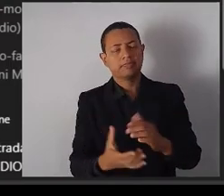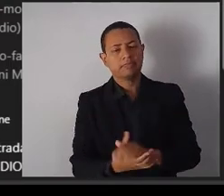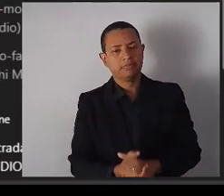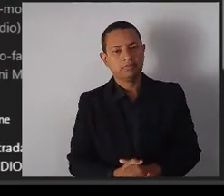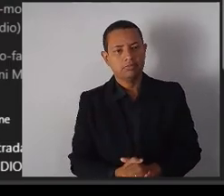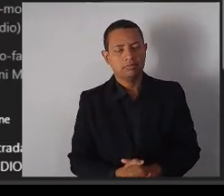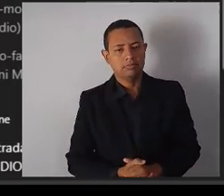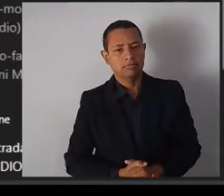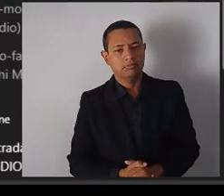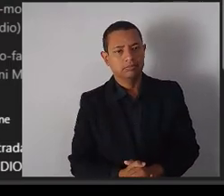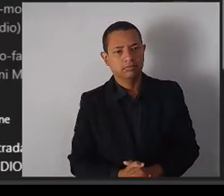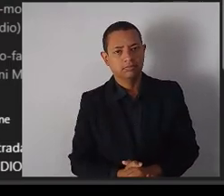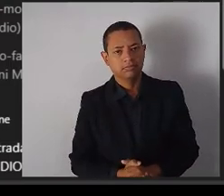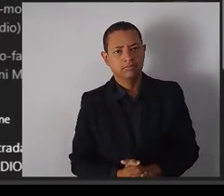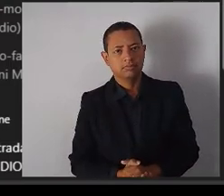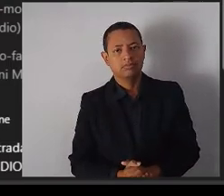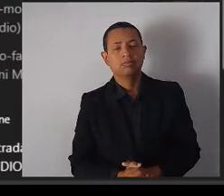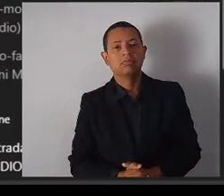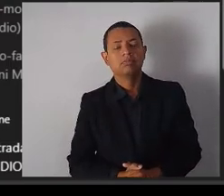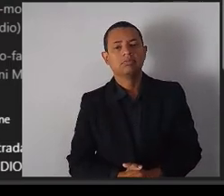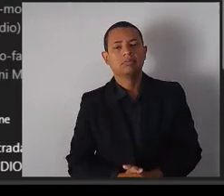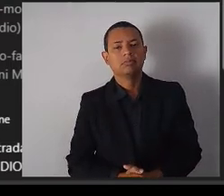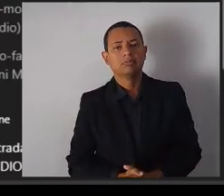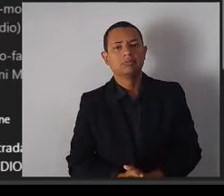exatamente no ponto